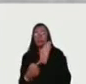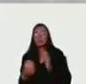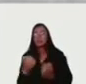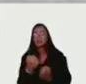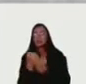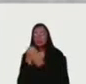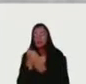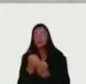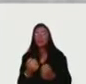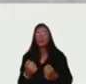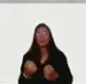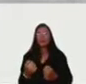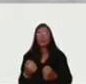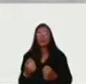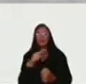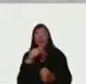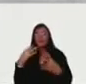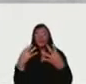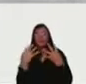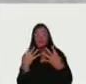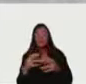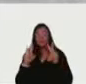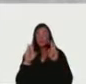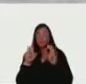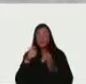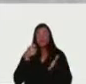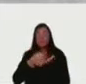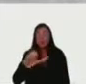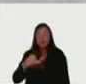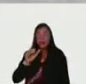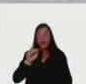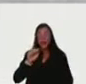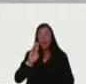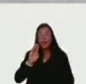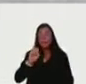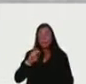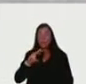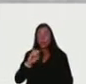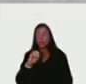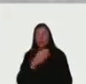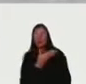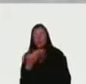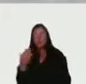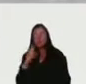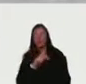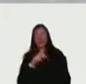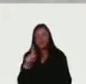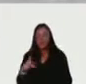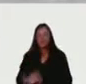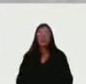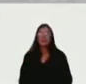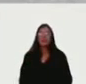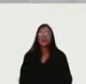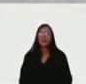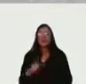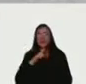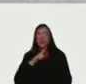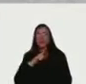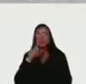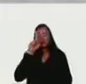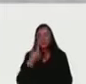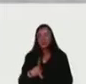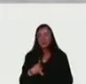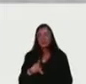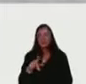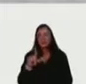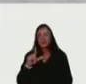público sobre o pagamento de abono aos professores. Fui procurada pelo presidente dessa casa,